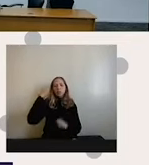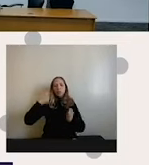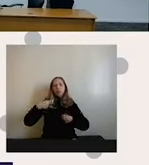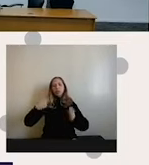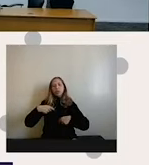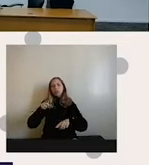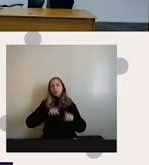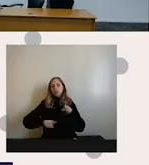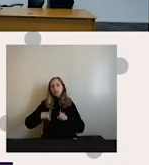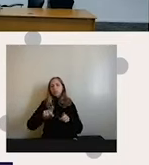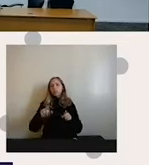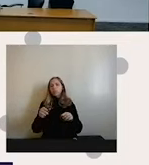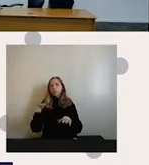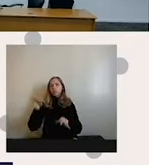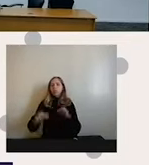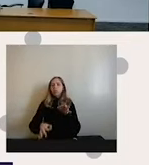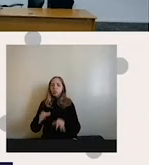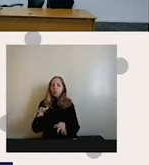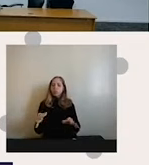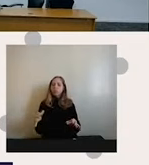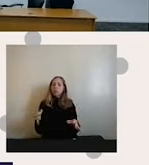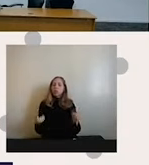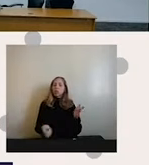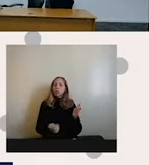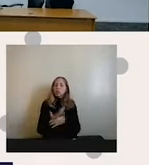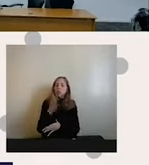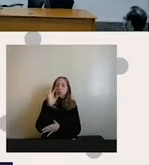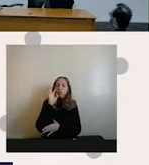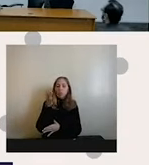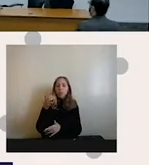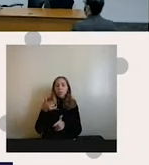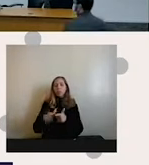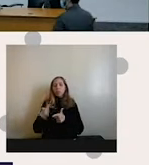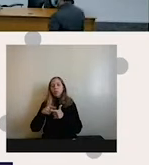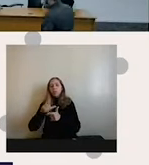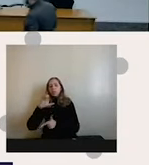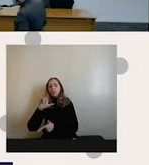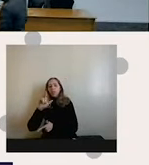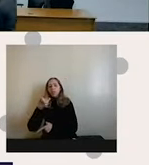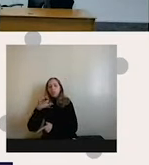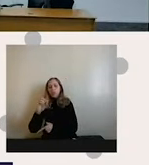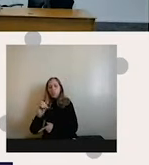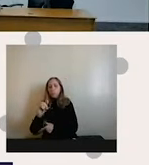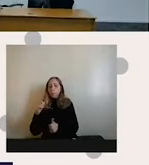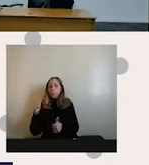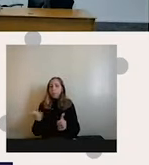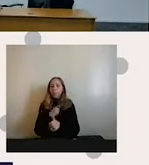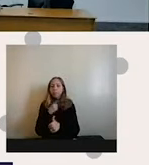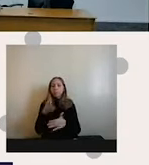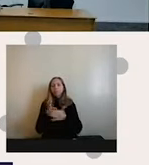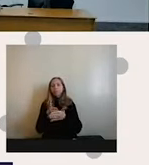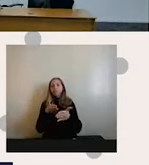vão resolver o problema clínico. Então, a primeira barreira é o diagnóstico.